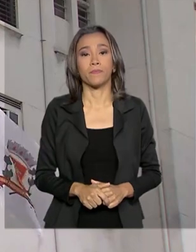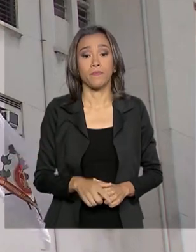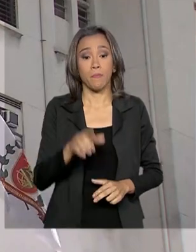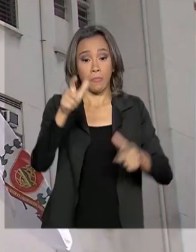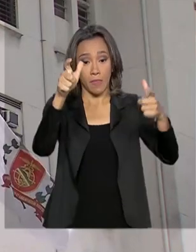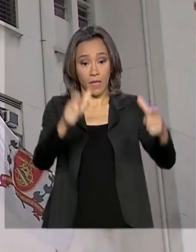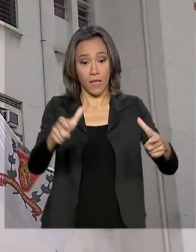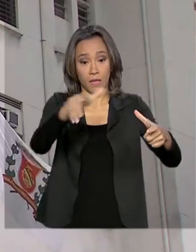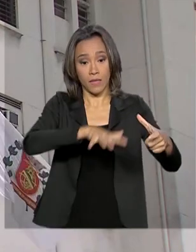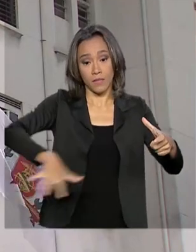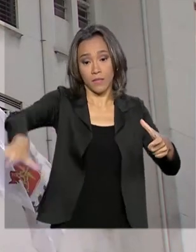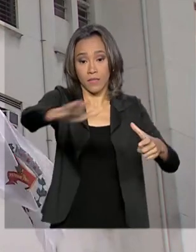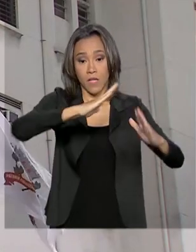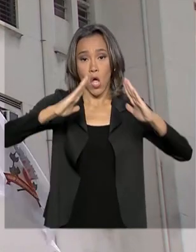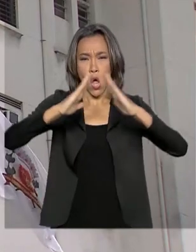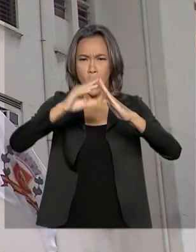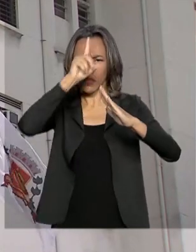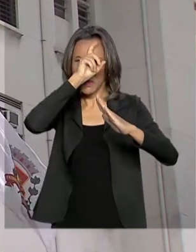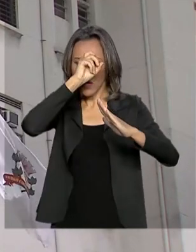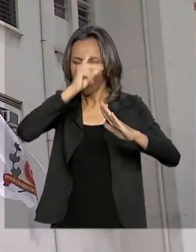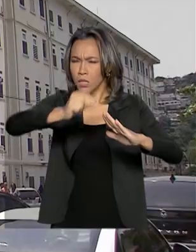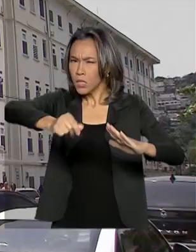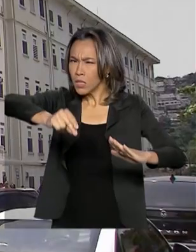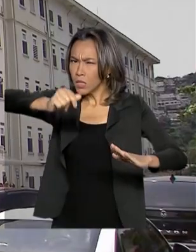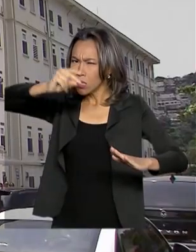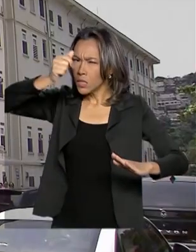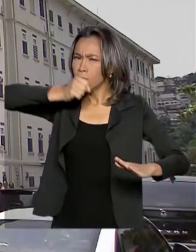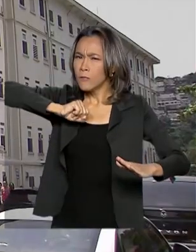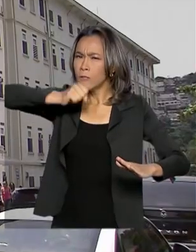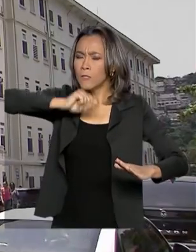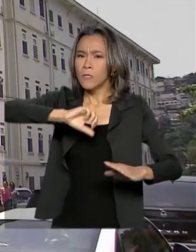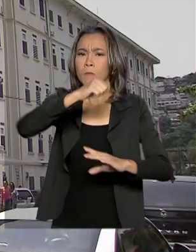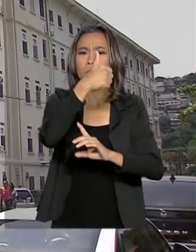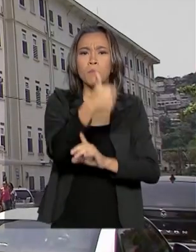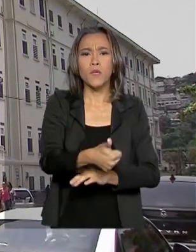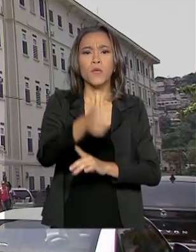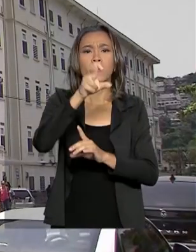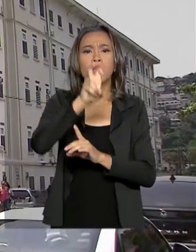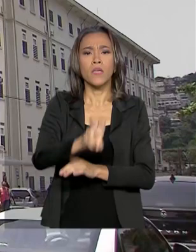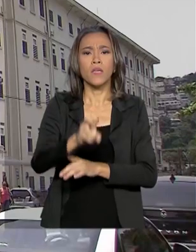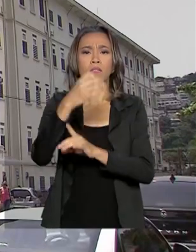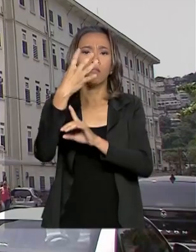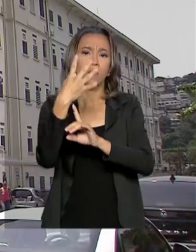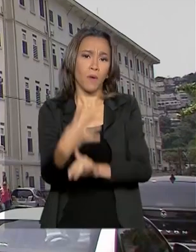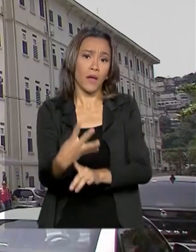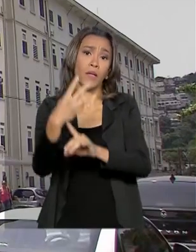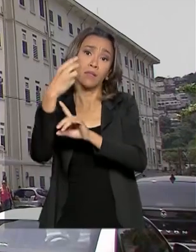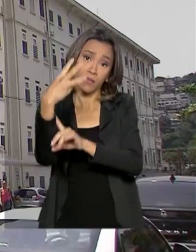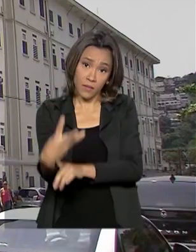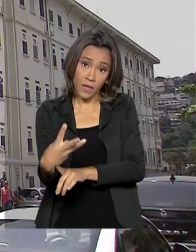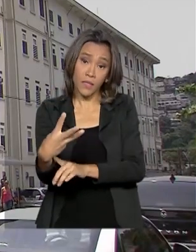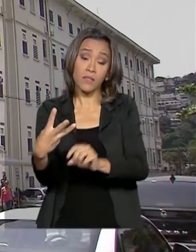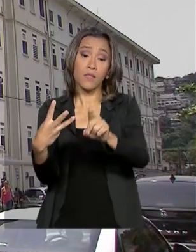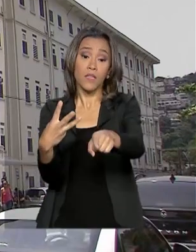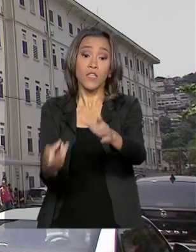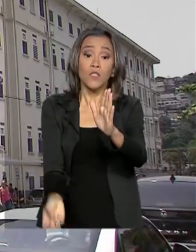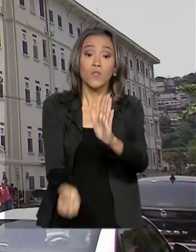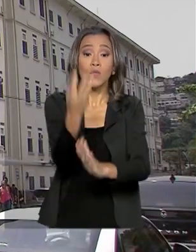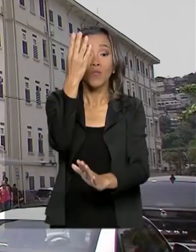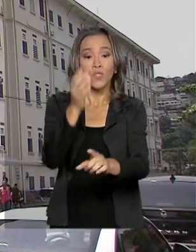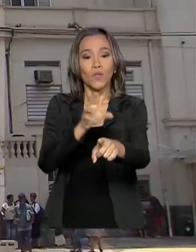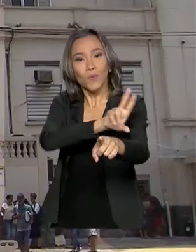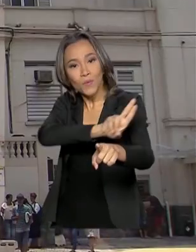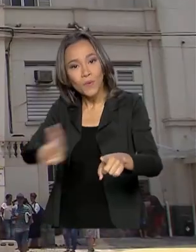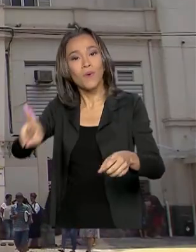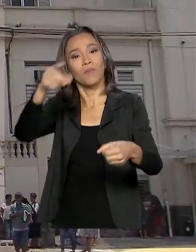Santa Casa de Santos é o hospital mais antigo do país. Foi fundada em 1543 e até deu origem ao nome da